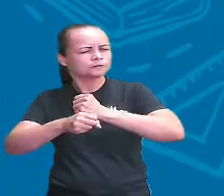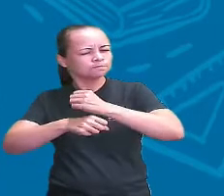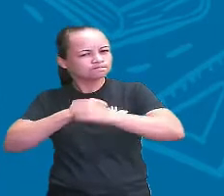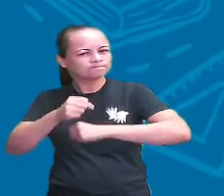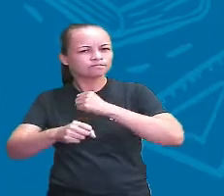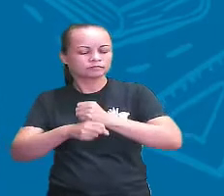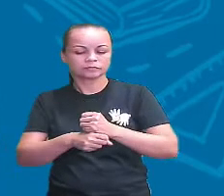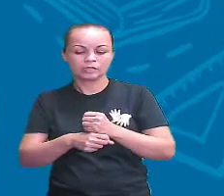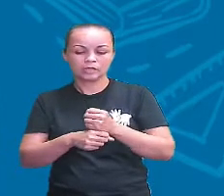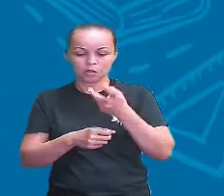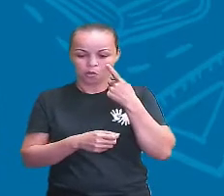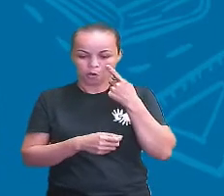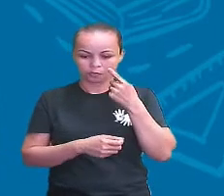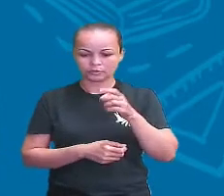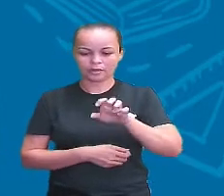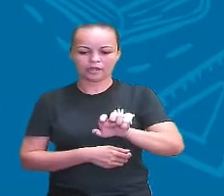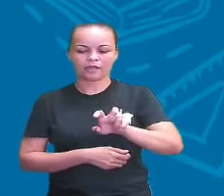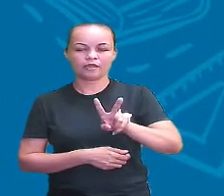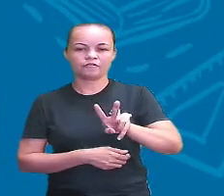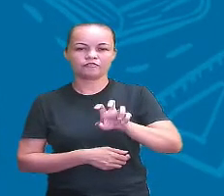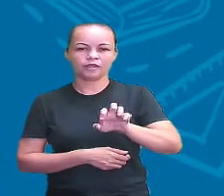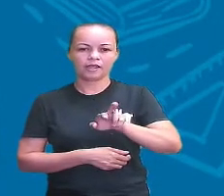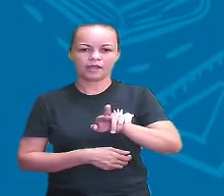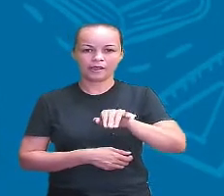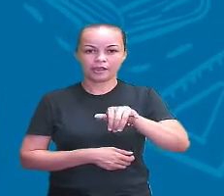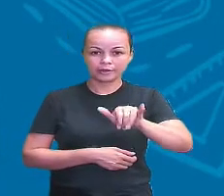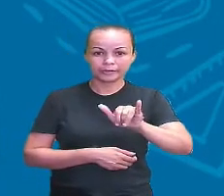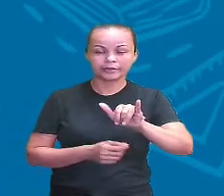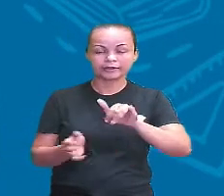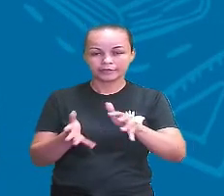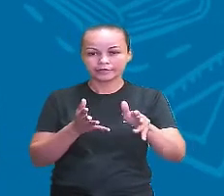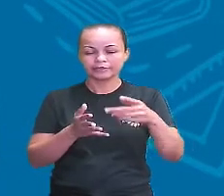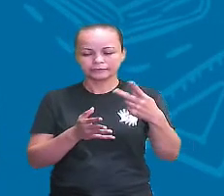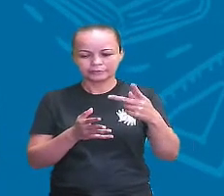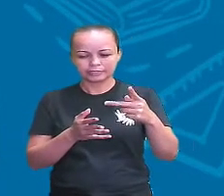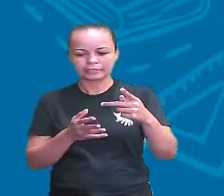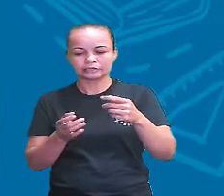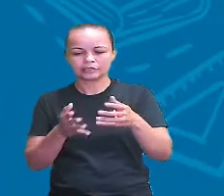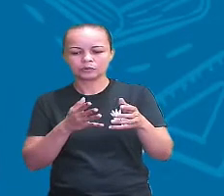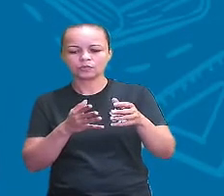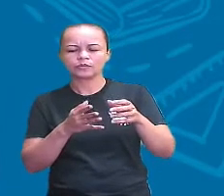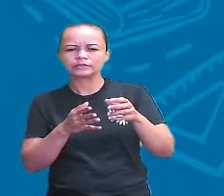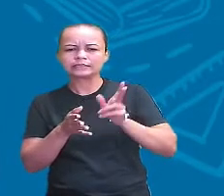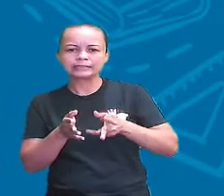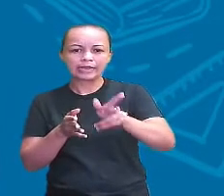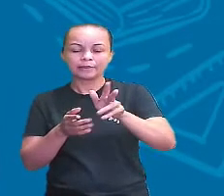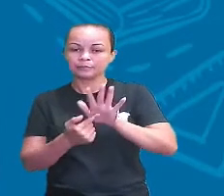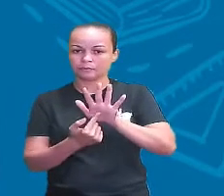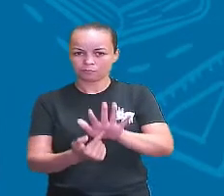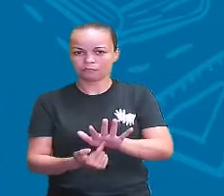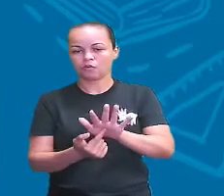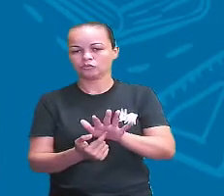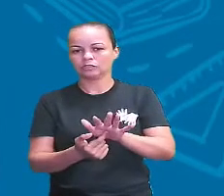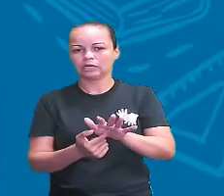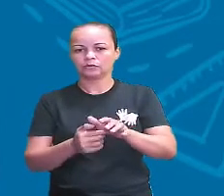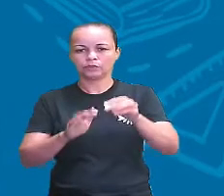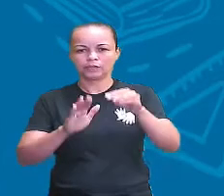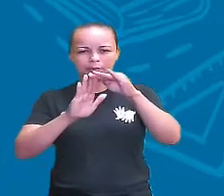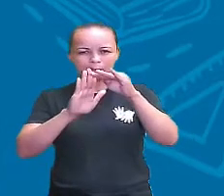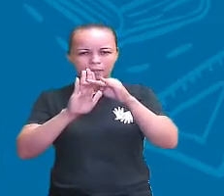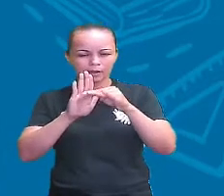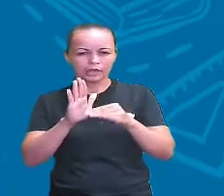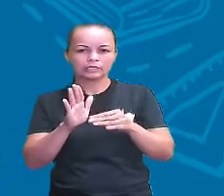esse every, na frente das palavras year, month, week, day, hour, ela sempre vai dar uma repetição